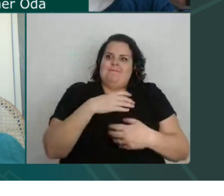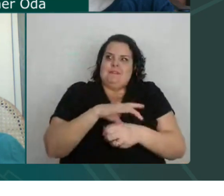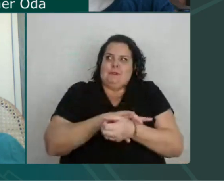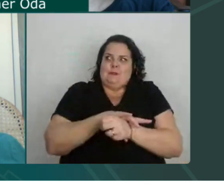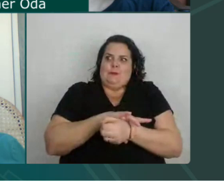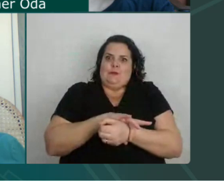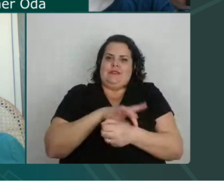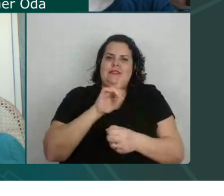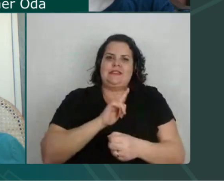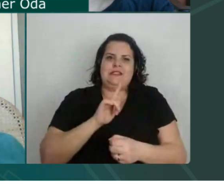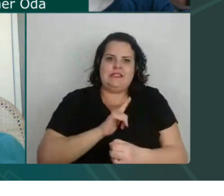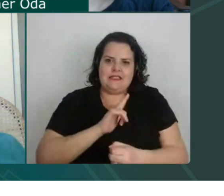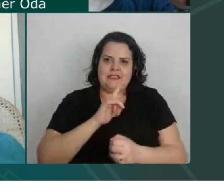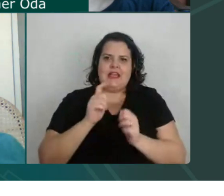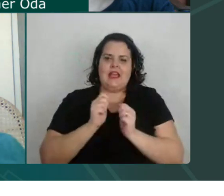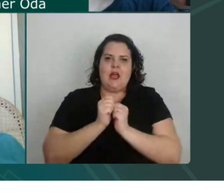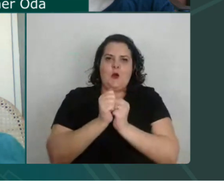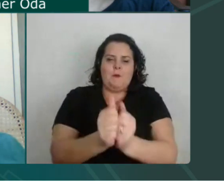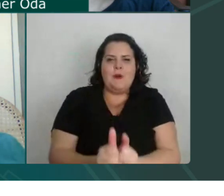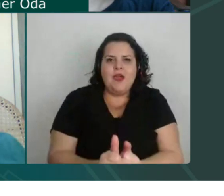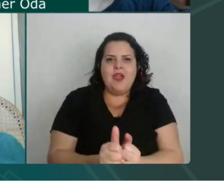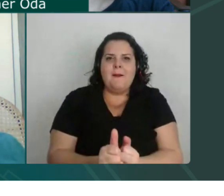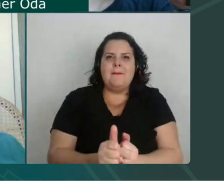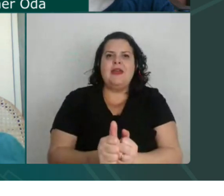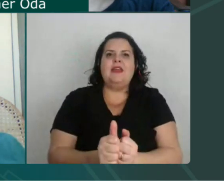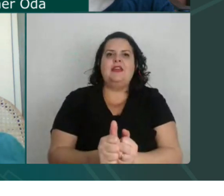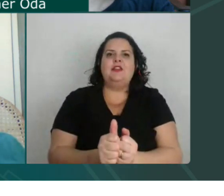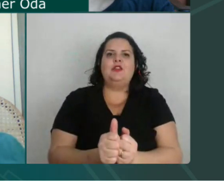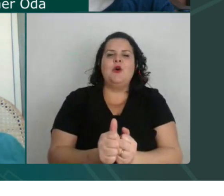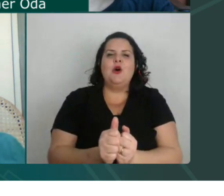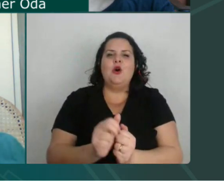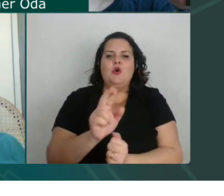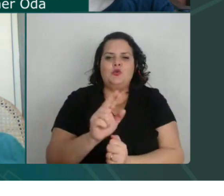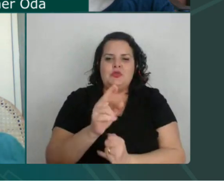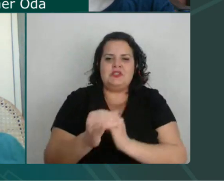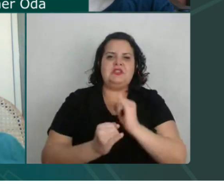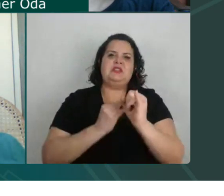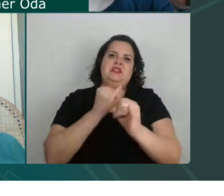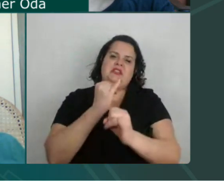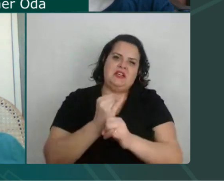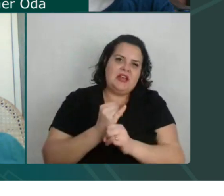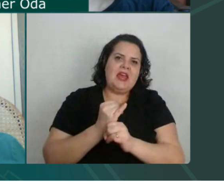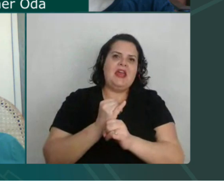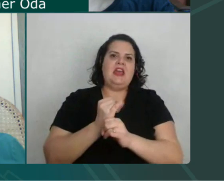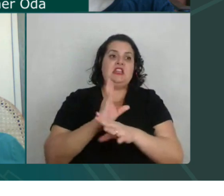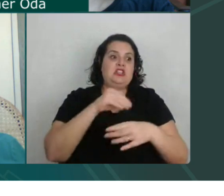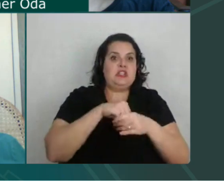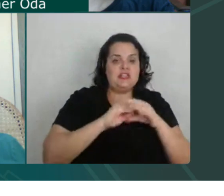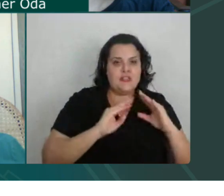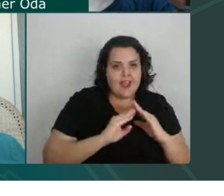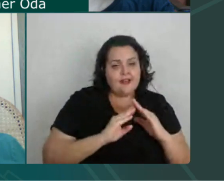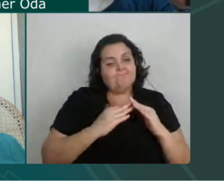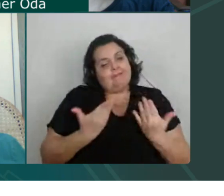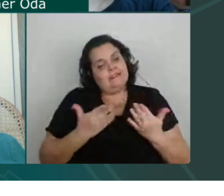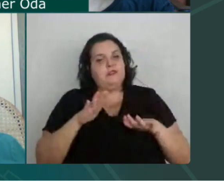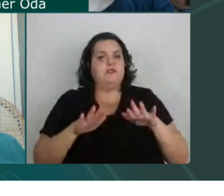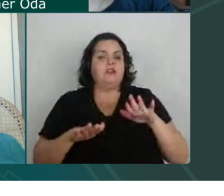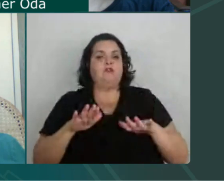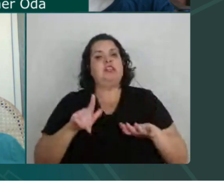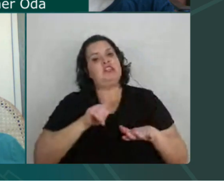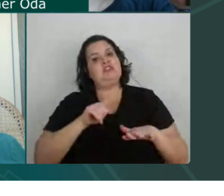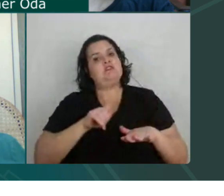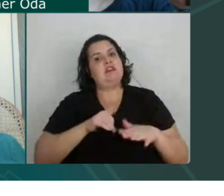teleconferência, telemedicina, nesse acompanhamento, realmente a gente talvez tivesse uma realidade um pouco